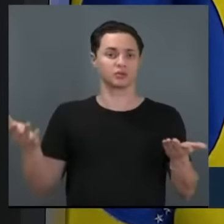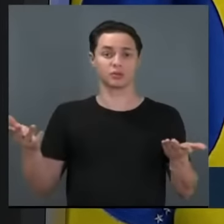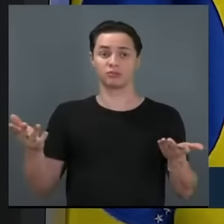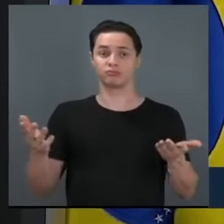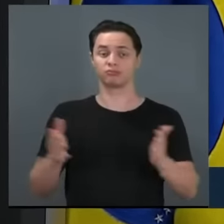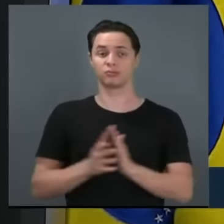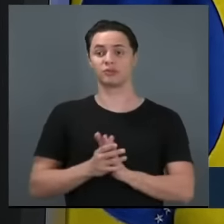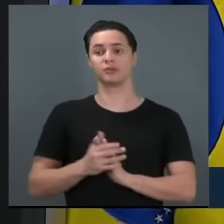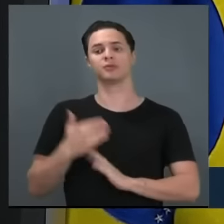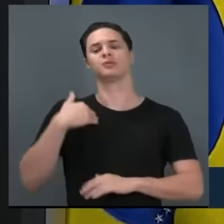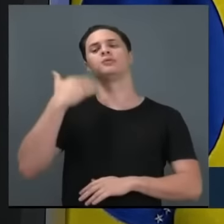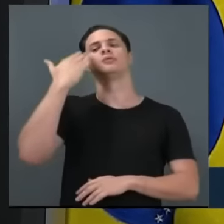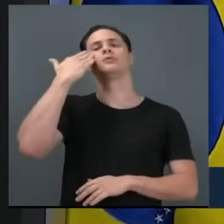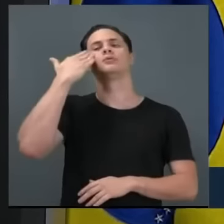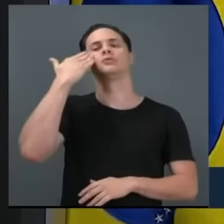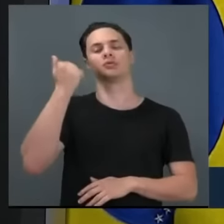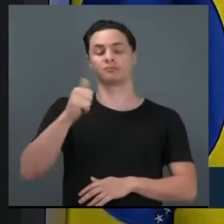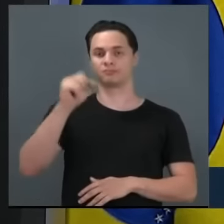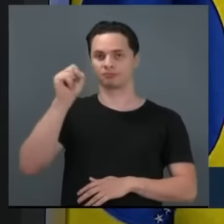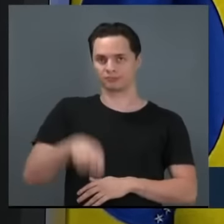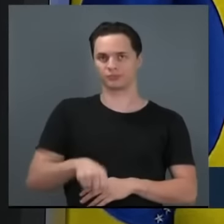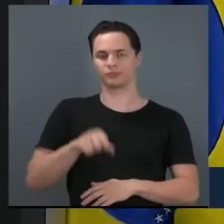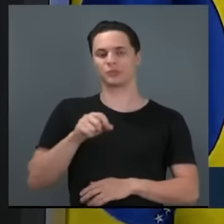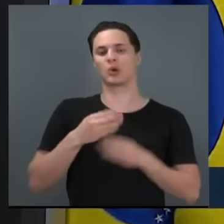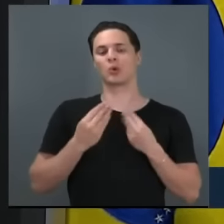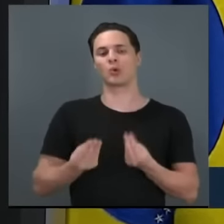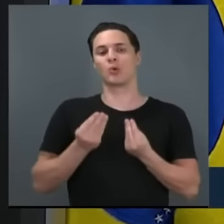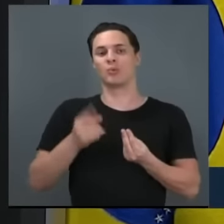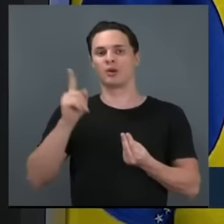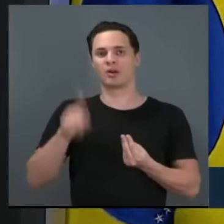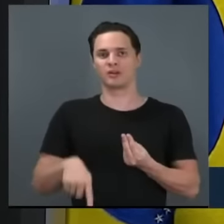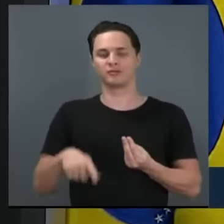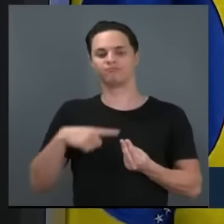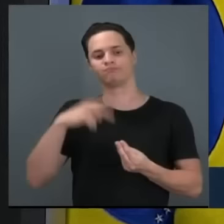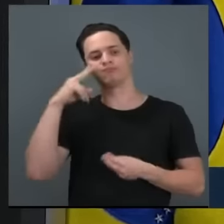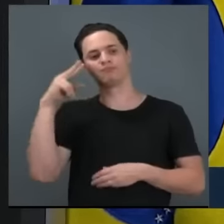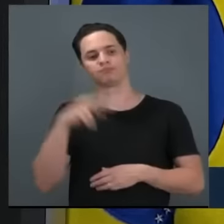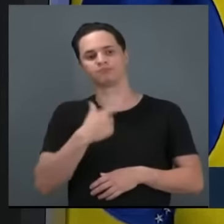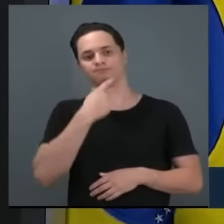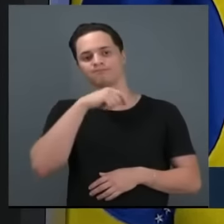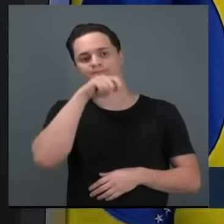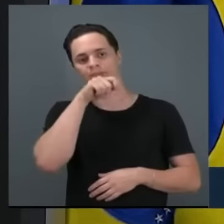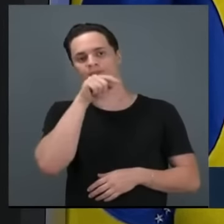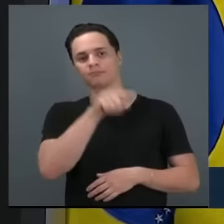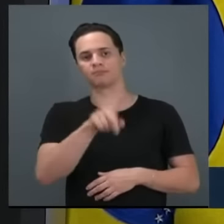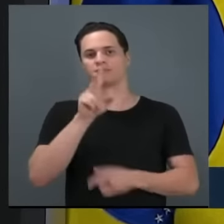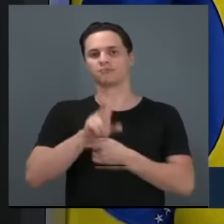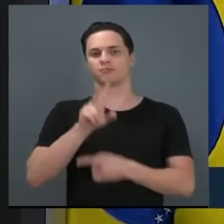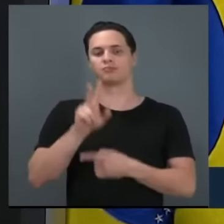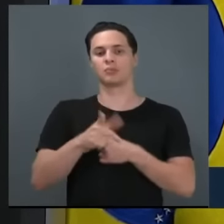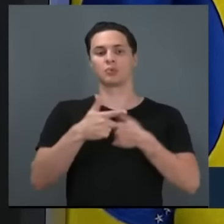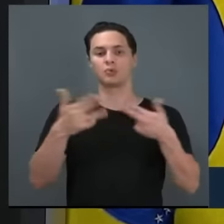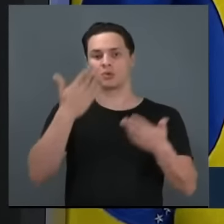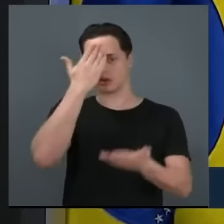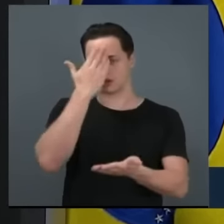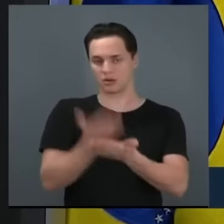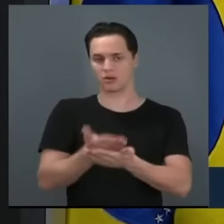E eu sei exatamente o que é ver ali o seu pai defendendo as bandeiras que